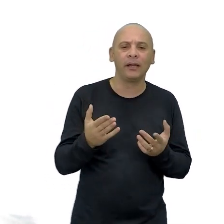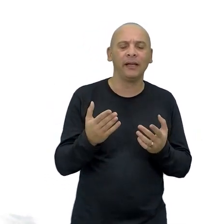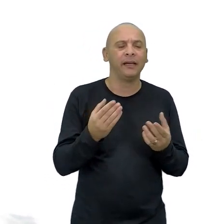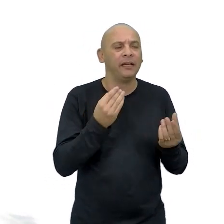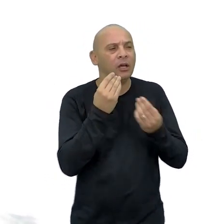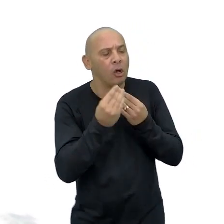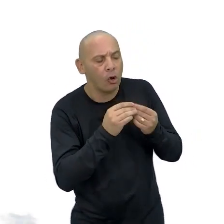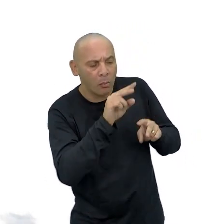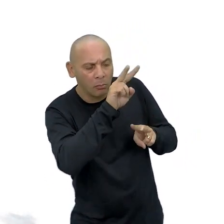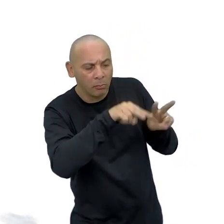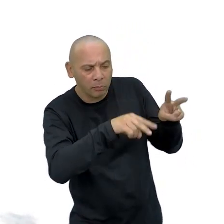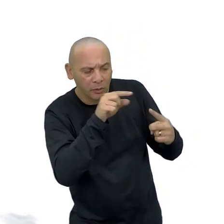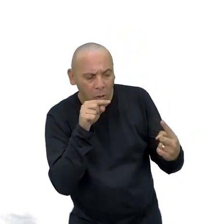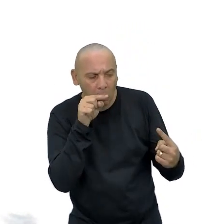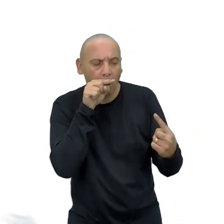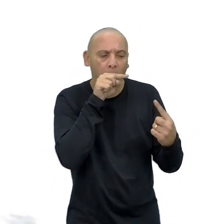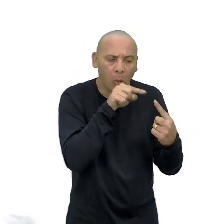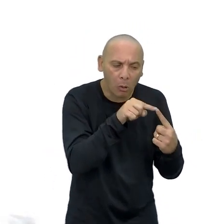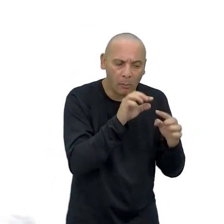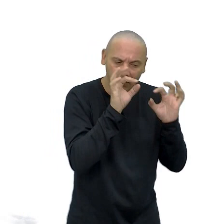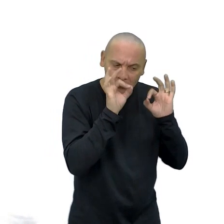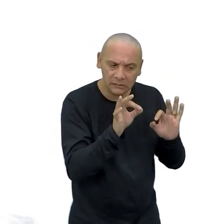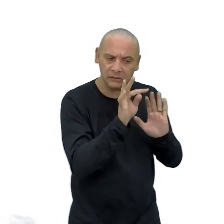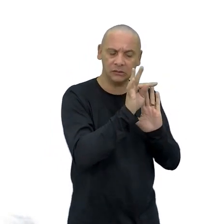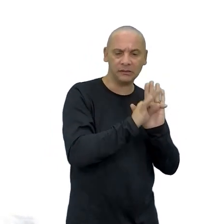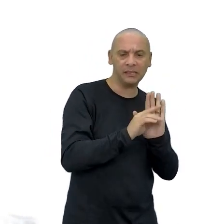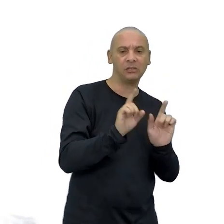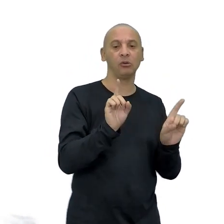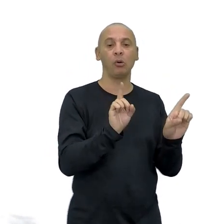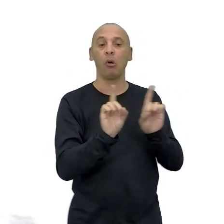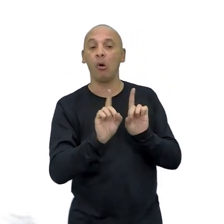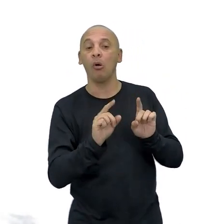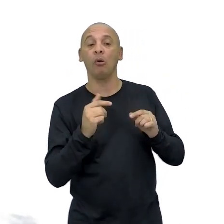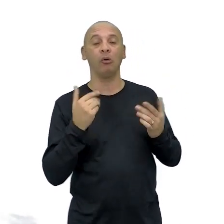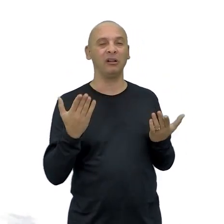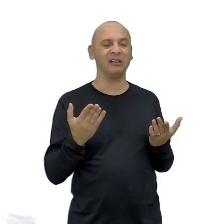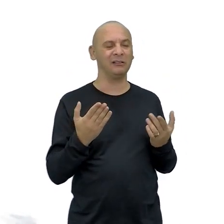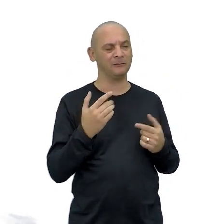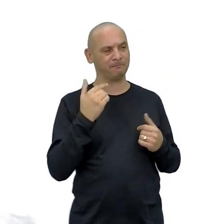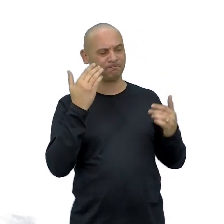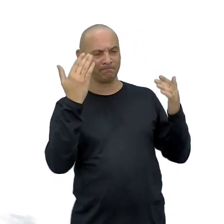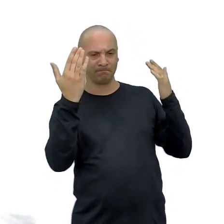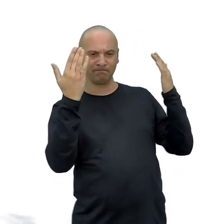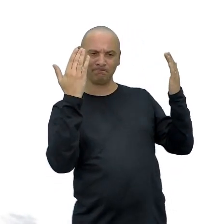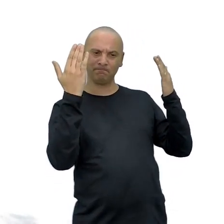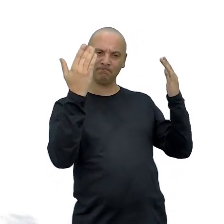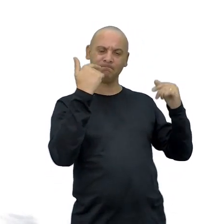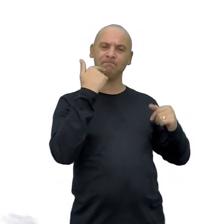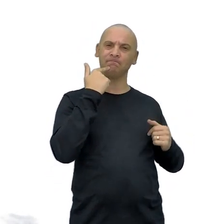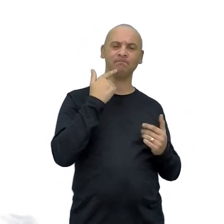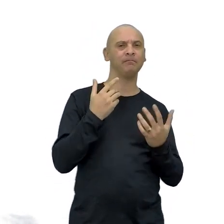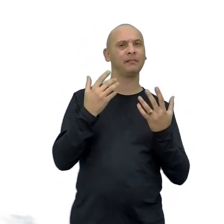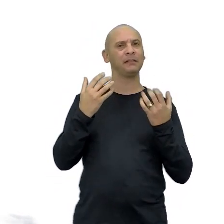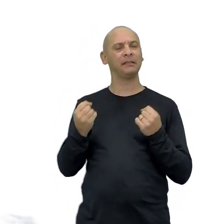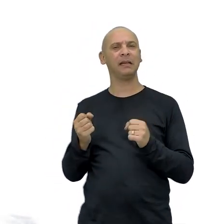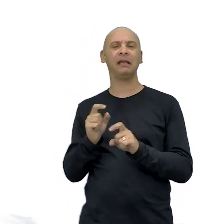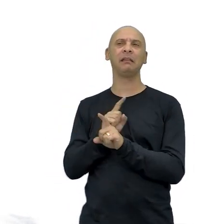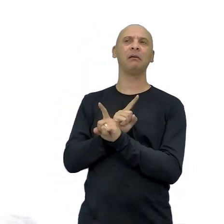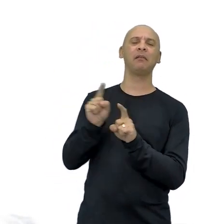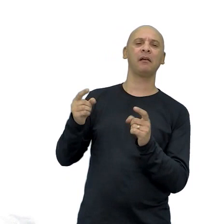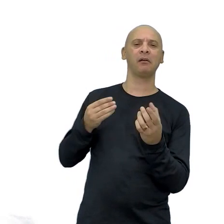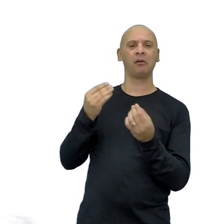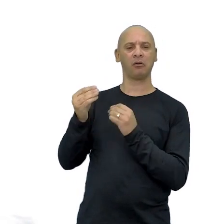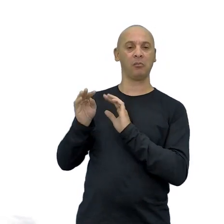inferência e verificação, com a finalidade de processar, criticar, aceitar ou não o que foi proposto pelo